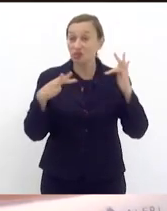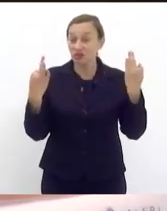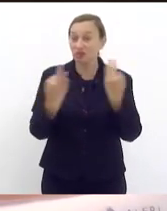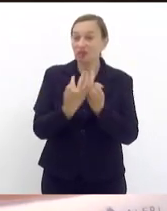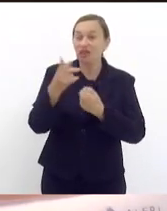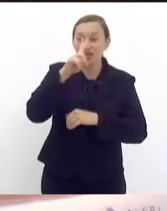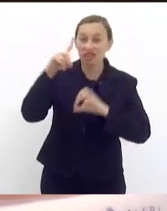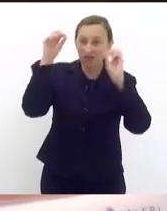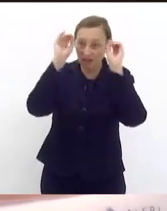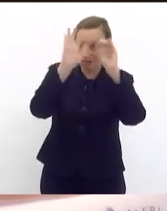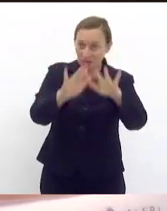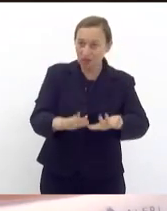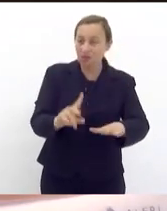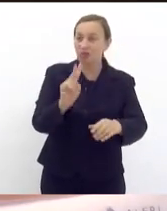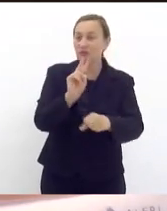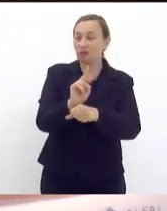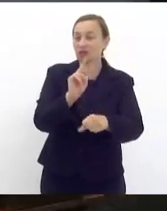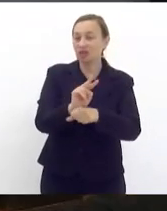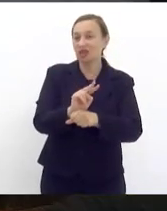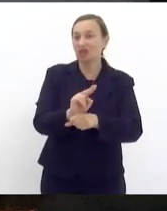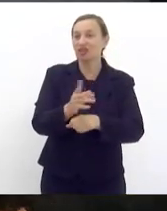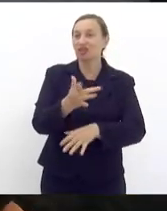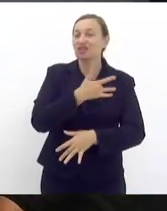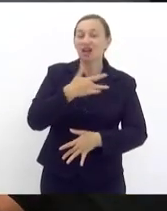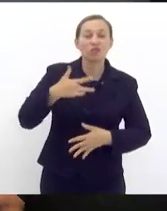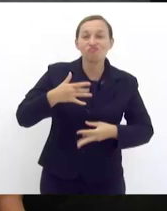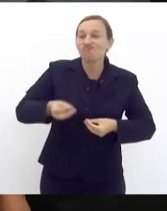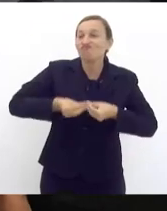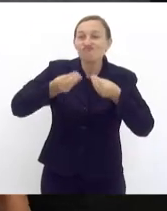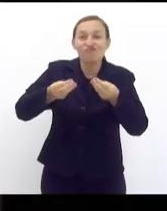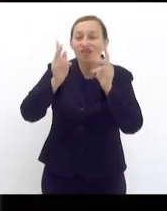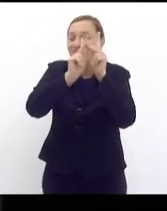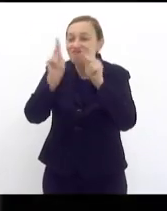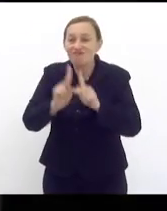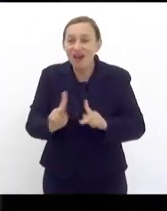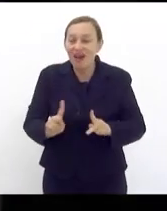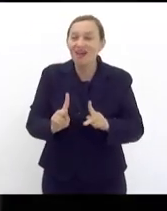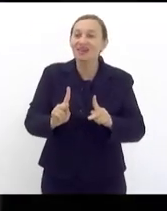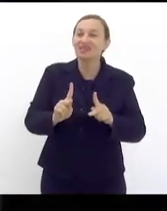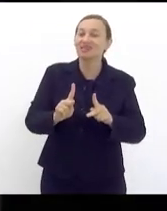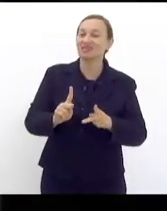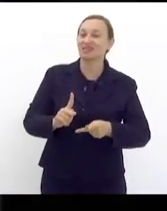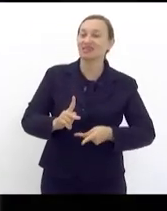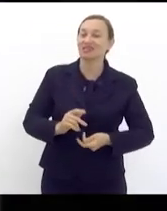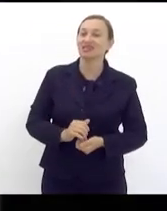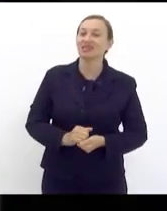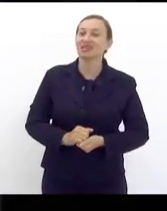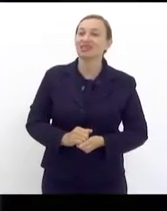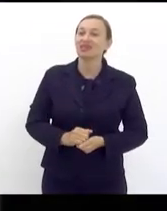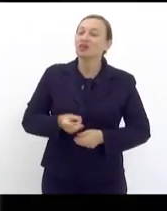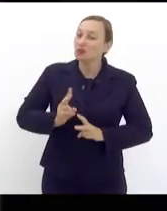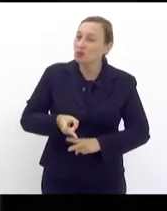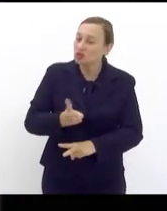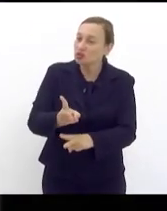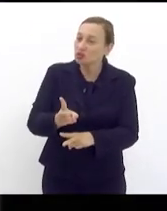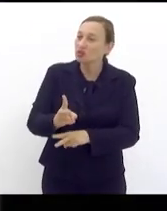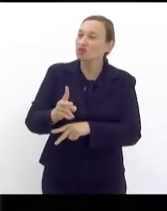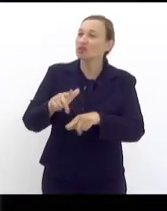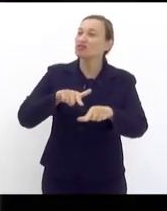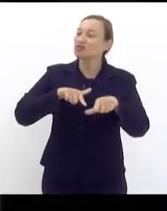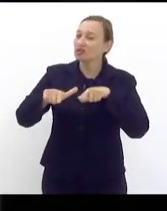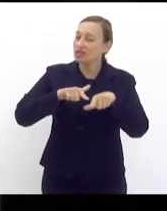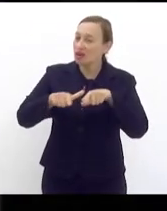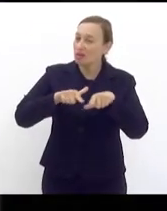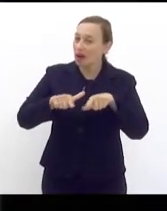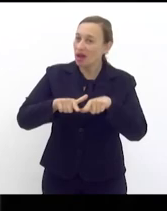que Deus te abençoe e te guarde, que Deus te dê muita saúde, paz, prosperidade, que você continue fazendo o trabalho que tem